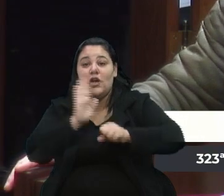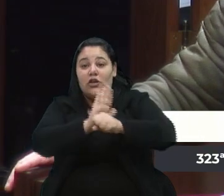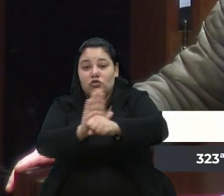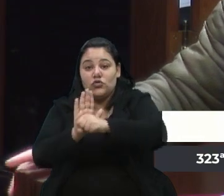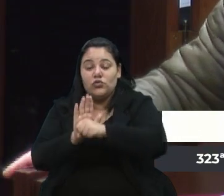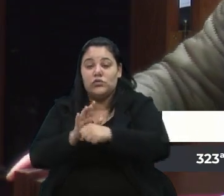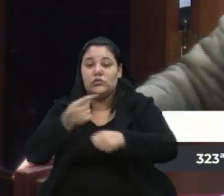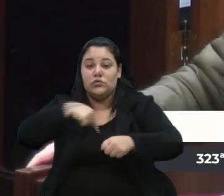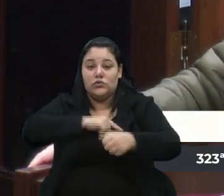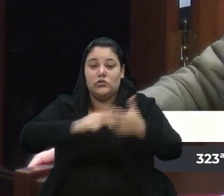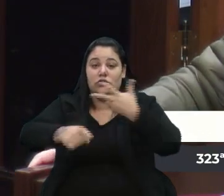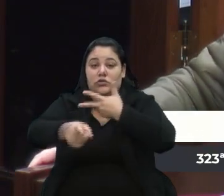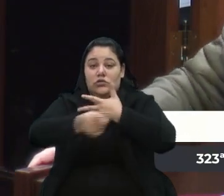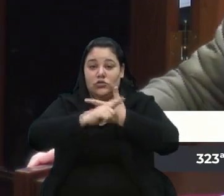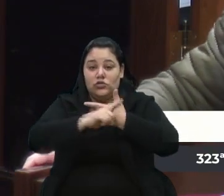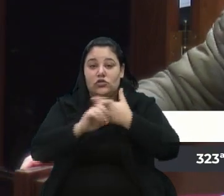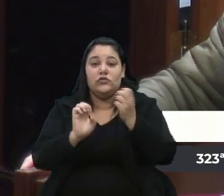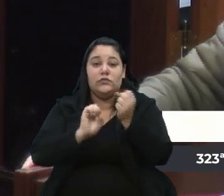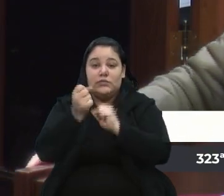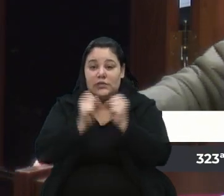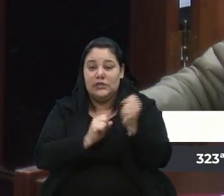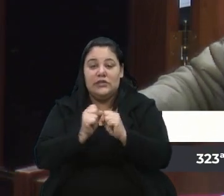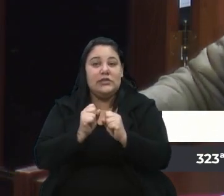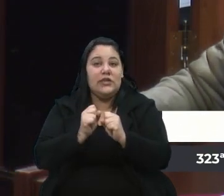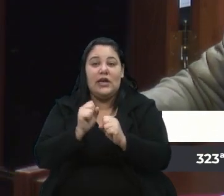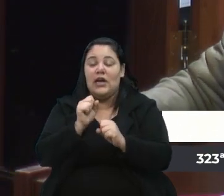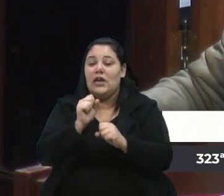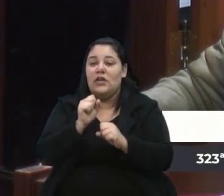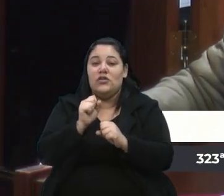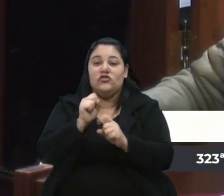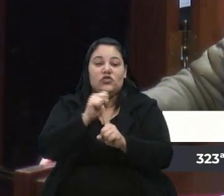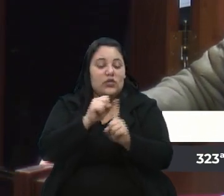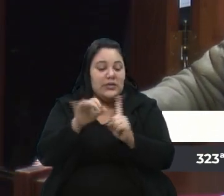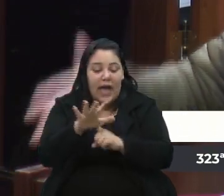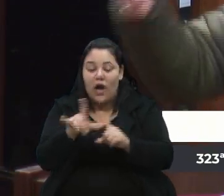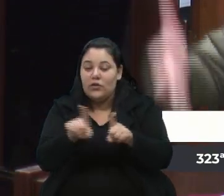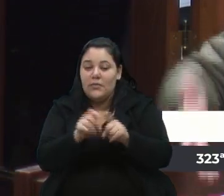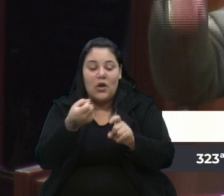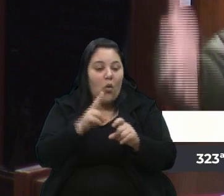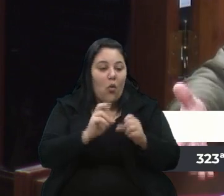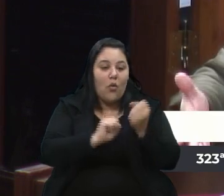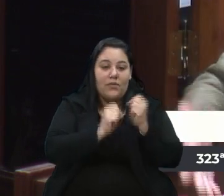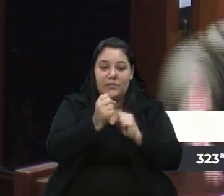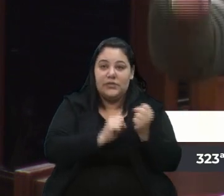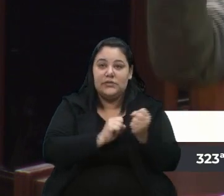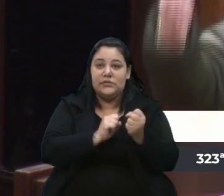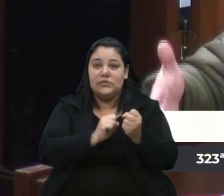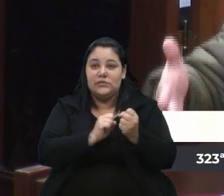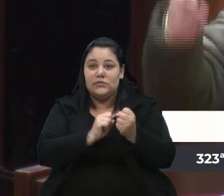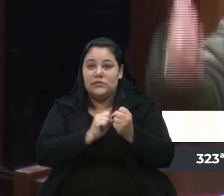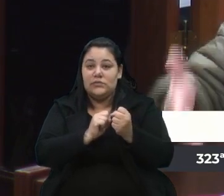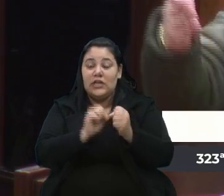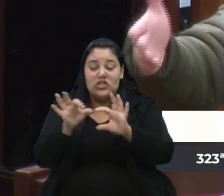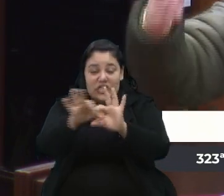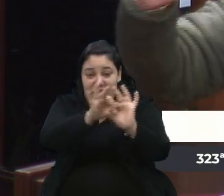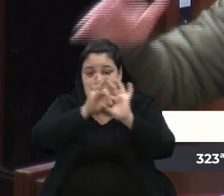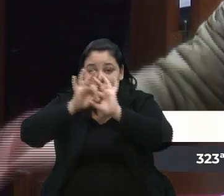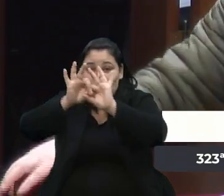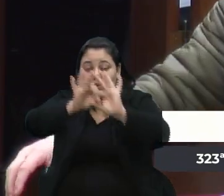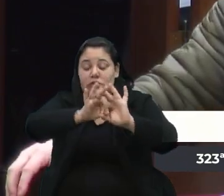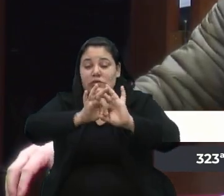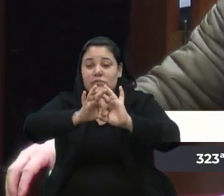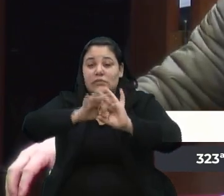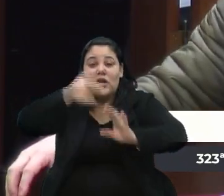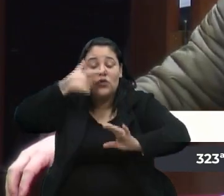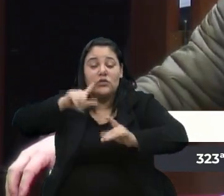executivo municipal das entidades sejam assistenciais ou empresariais para que a gente some esforços e traga mais efetivo